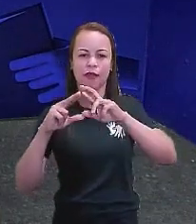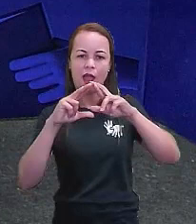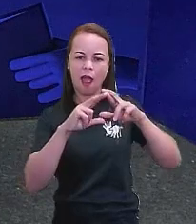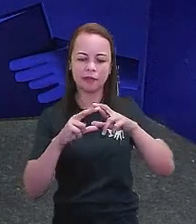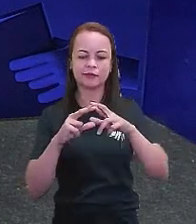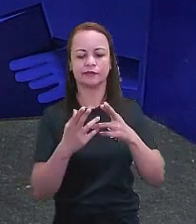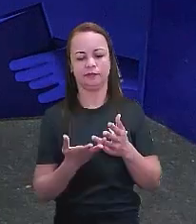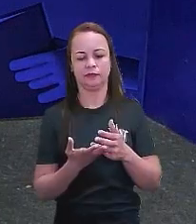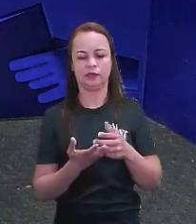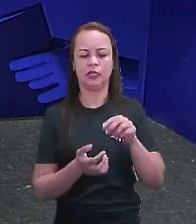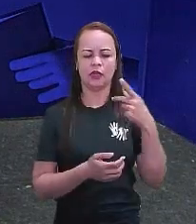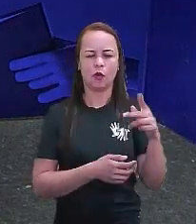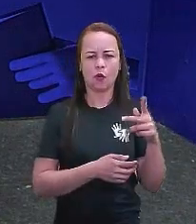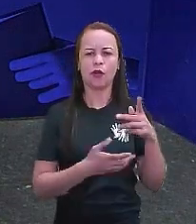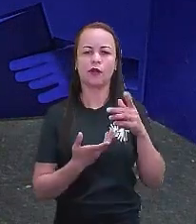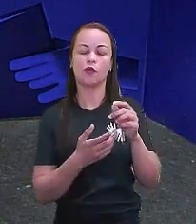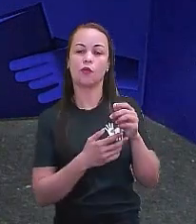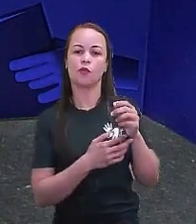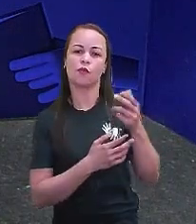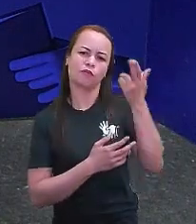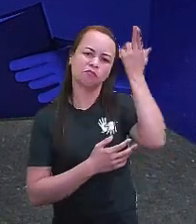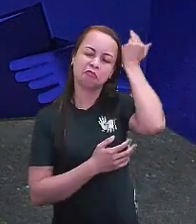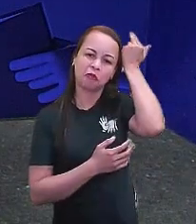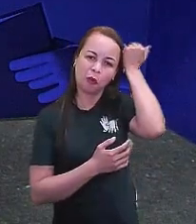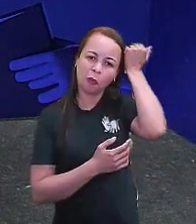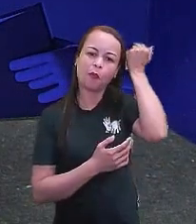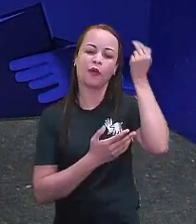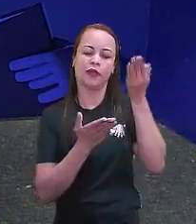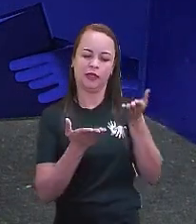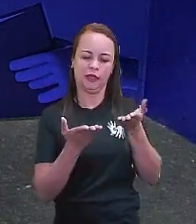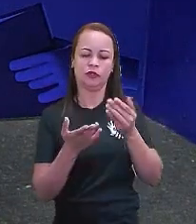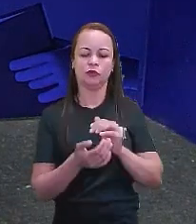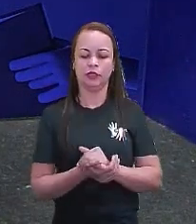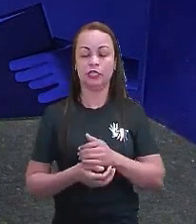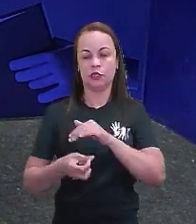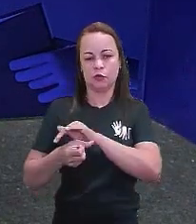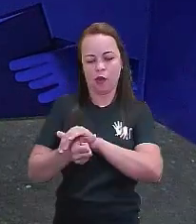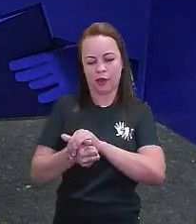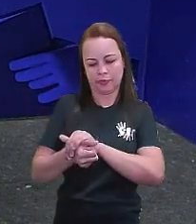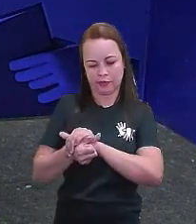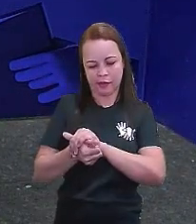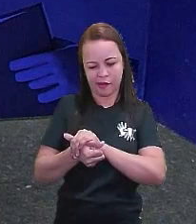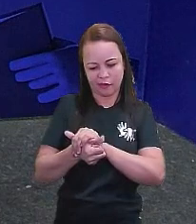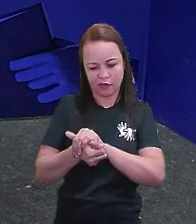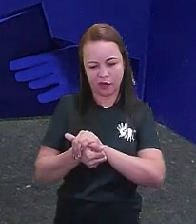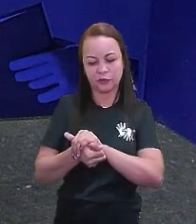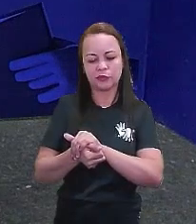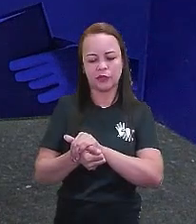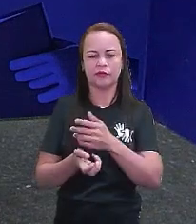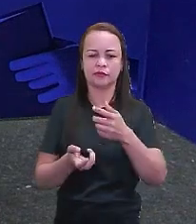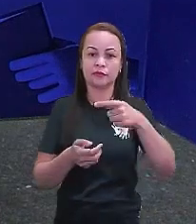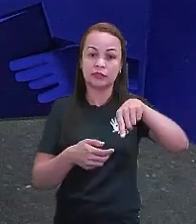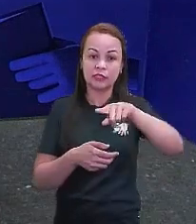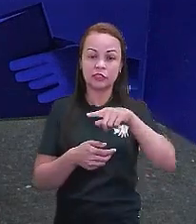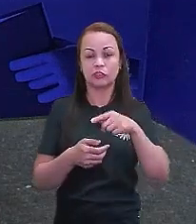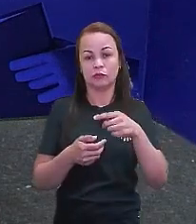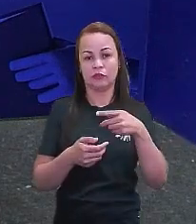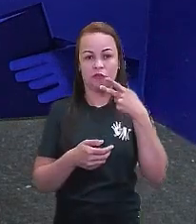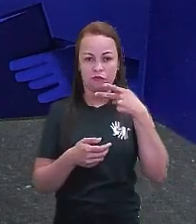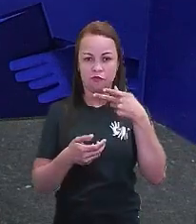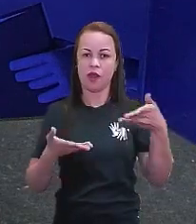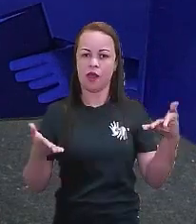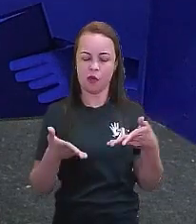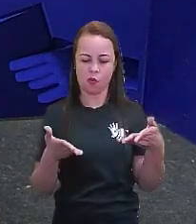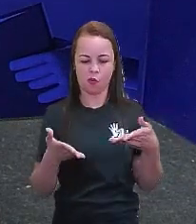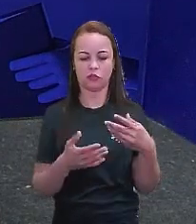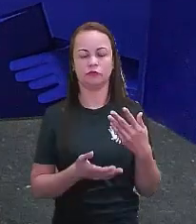Pois é, uma lebre, que pode ser chamada de coelho também, e uma tartaruga. E é justamente sobre isso que a gente vai falar hoje.